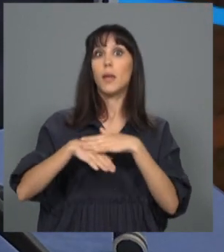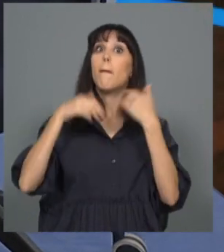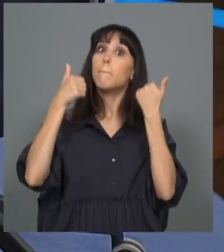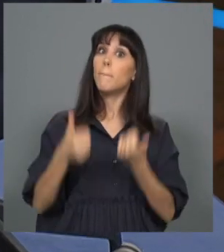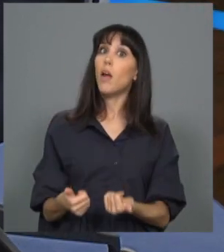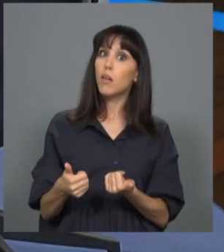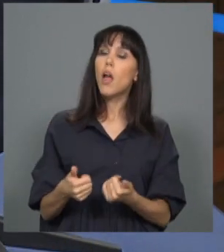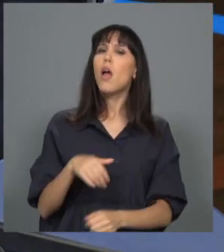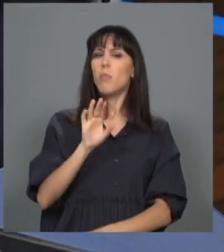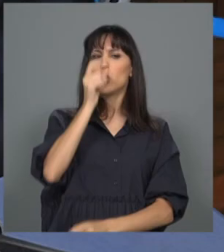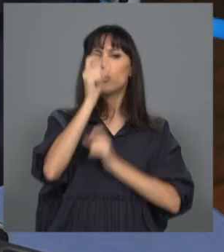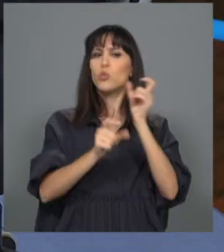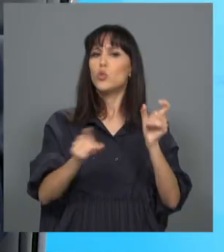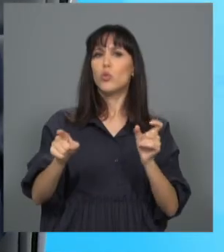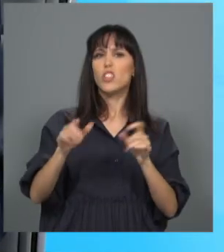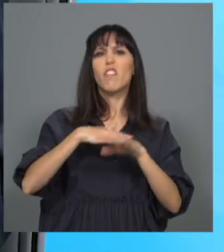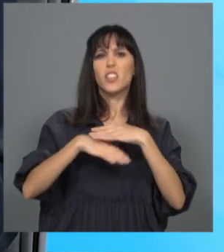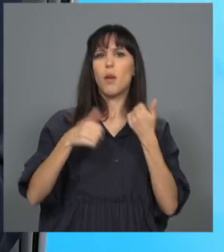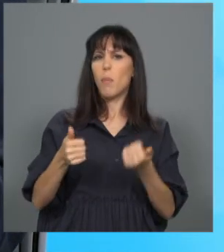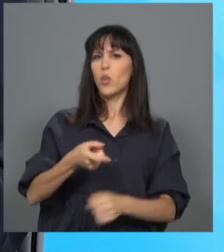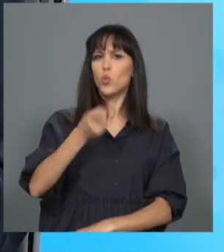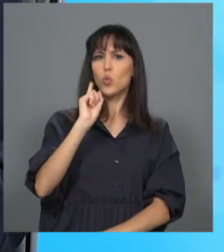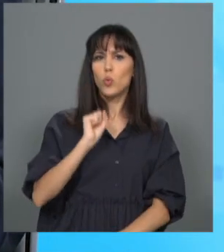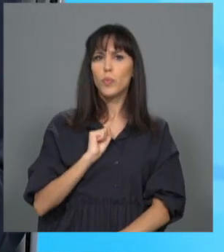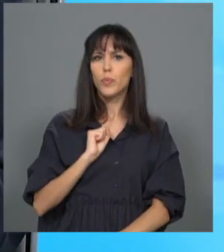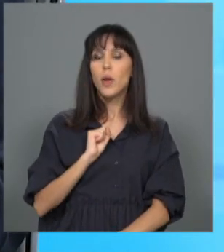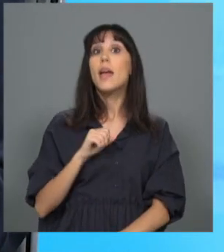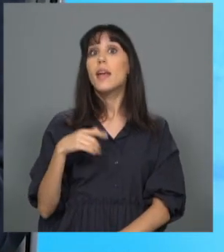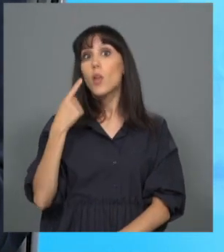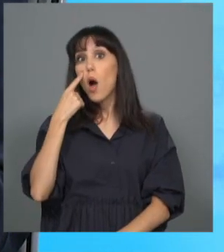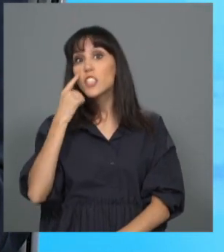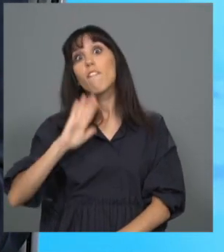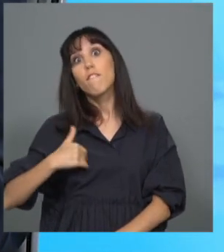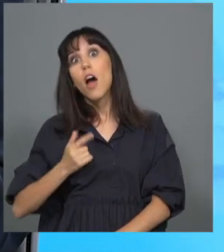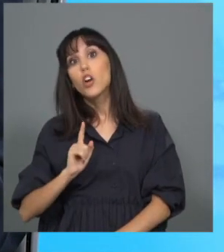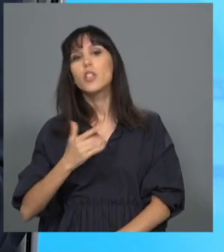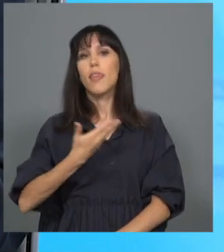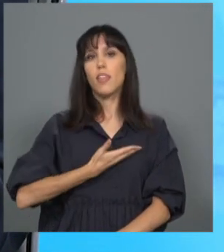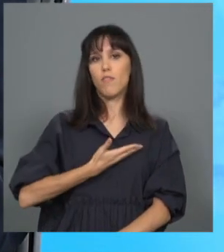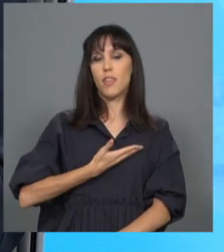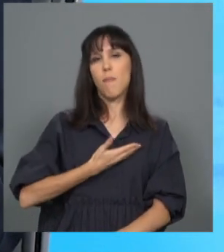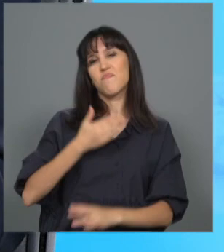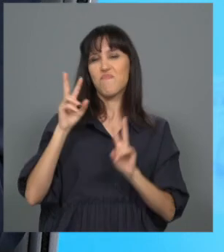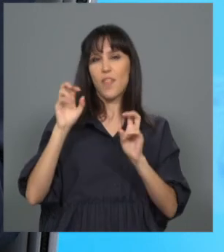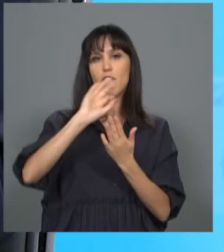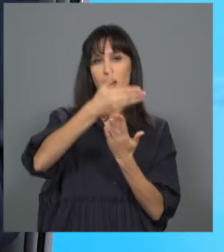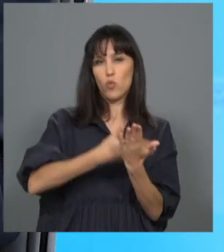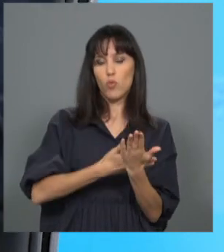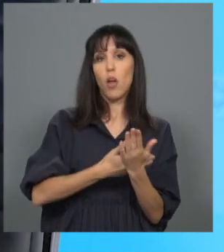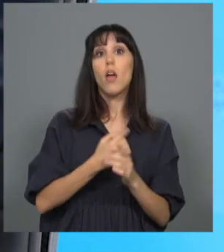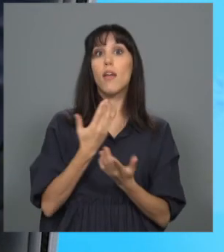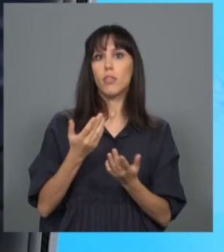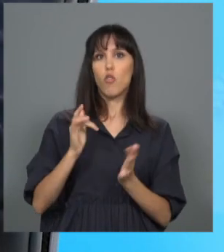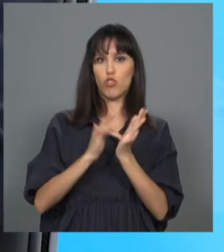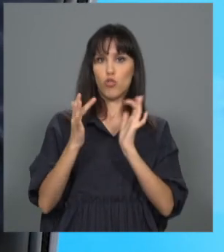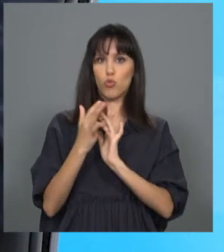que as pessoas não faziam o bem. Então, contraíam uma dívida, uma fatura. Ora, Jesus